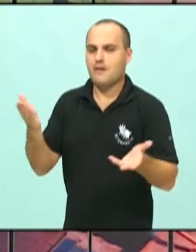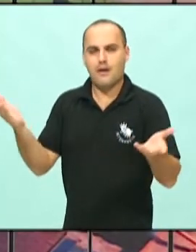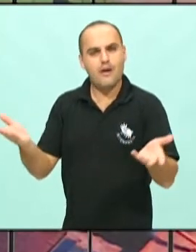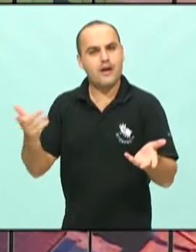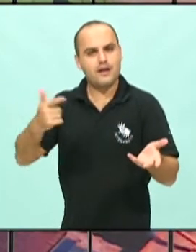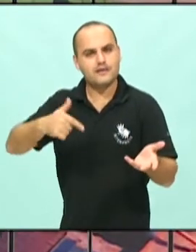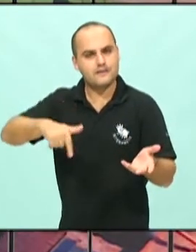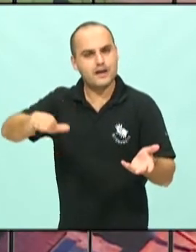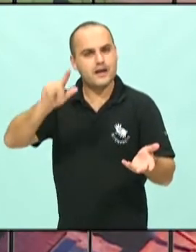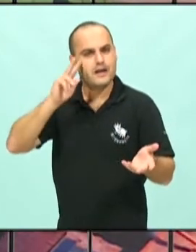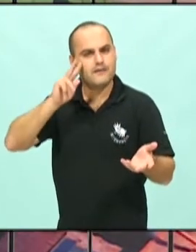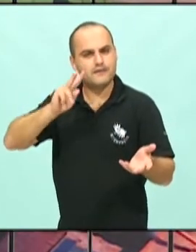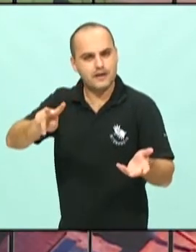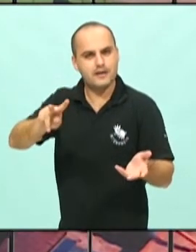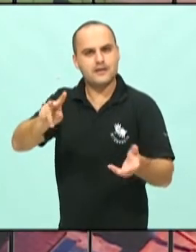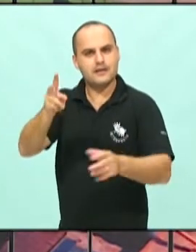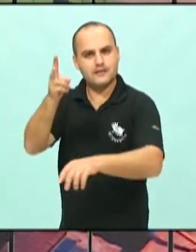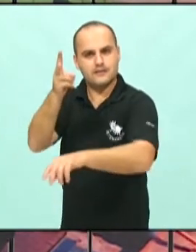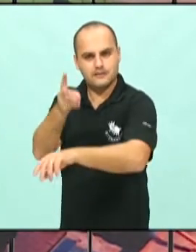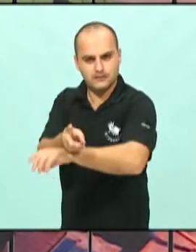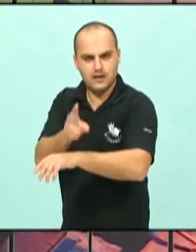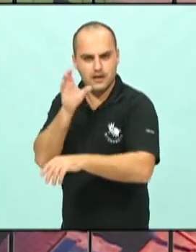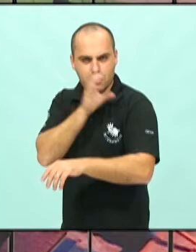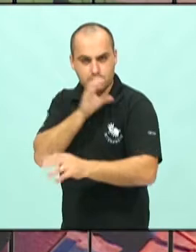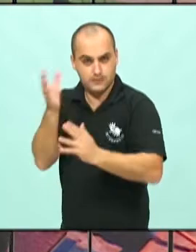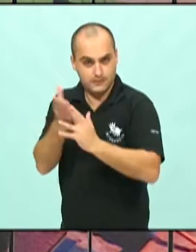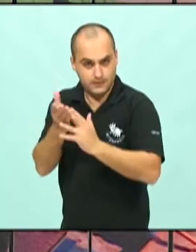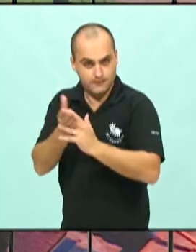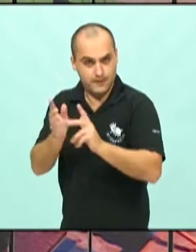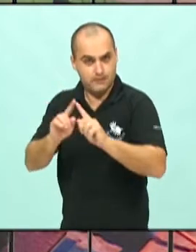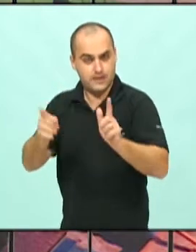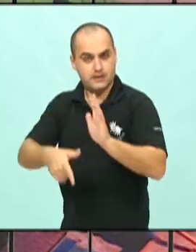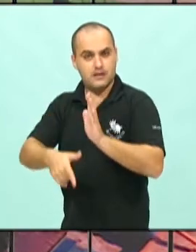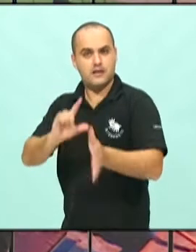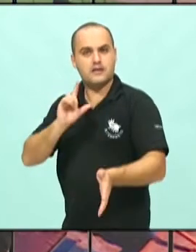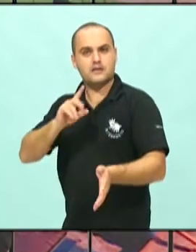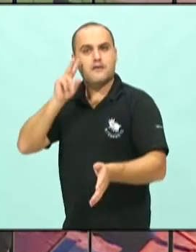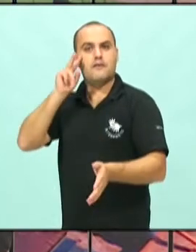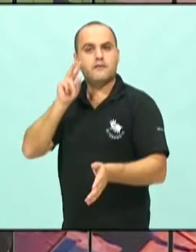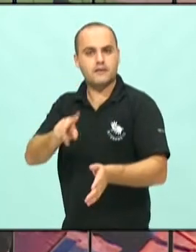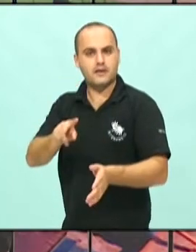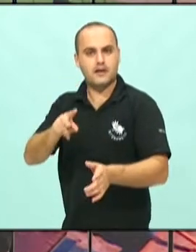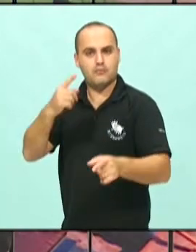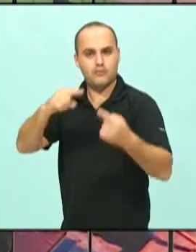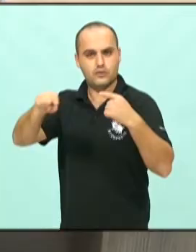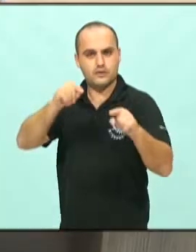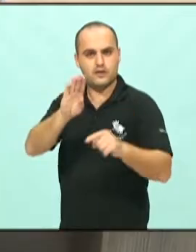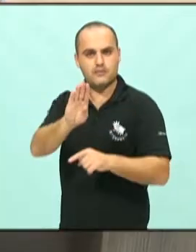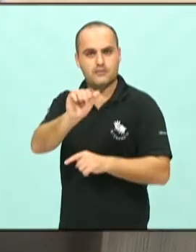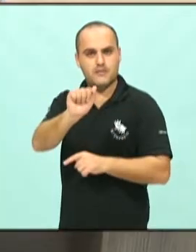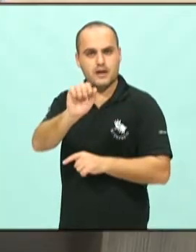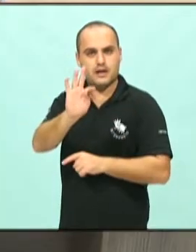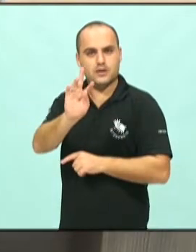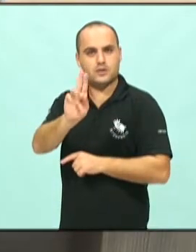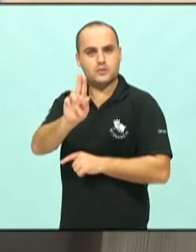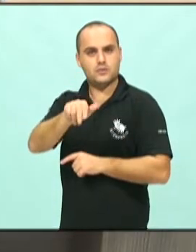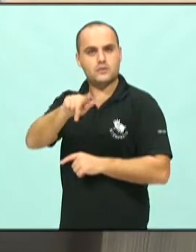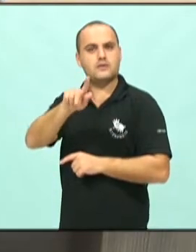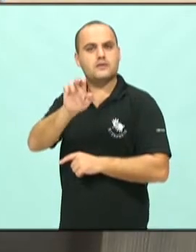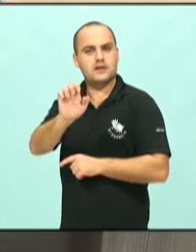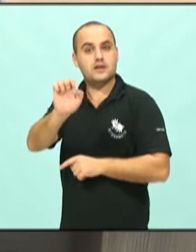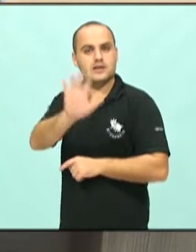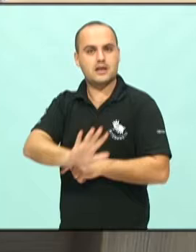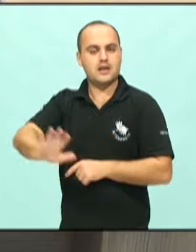agora um pouquinho do trabalho, vamos para um rápido intervalo, mas antes a gente vai escutar a música Batucada. Batuque na Geral. Batuque na